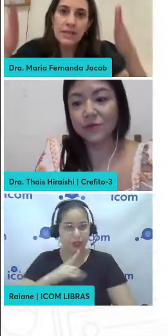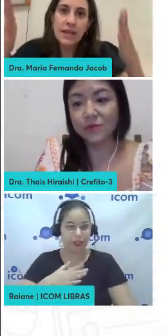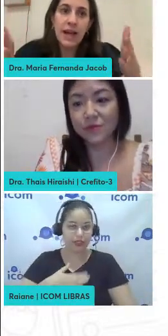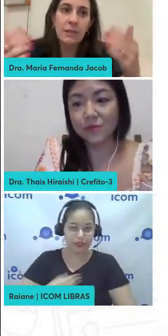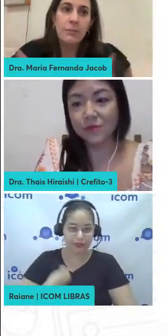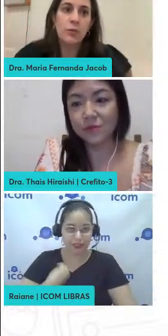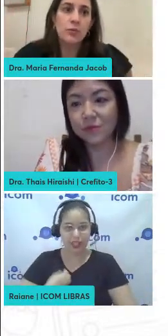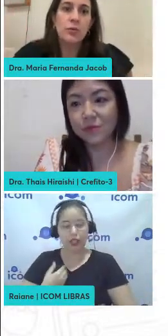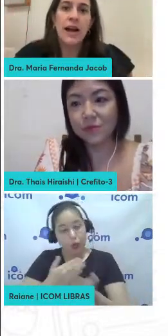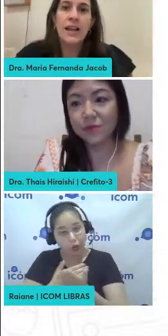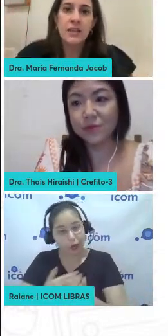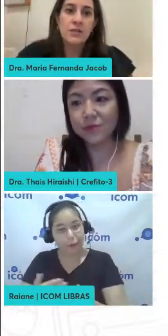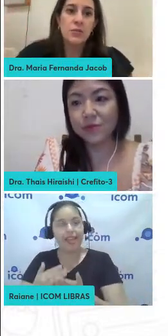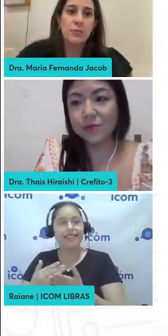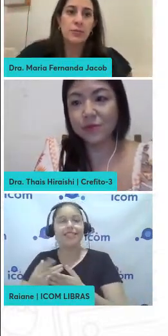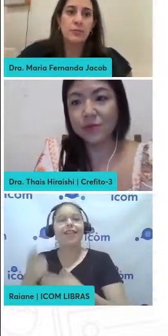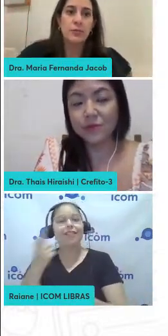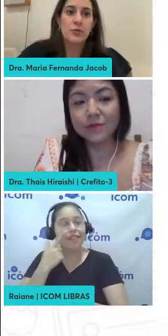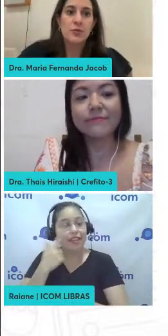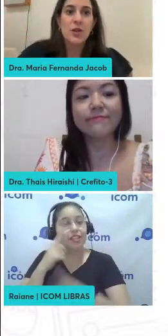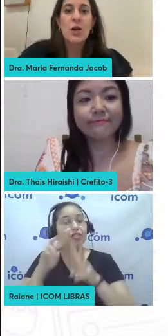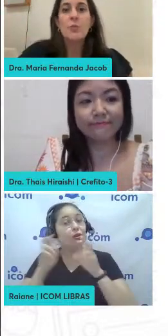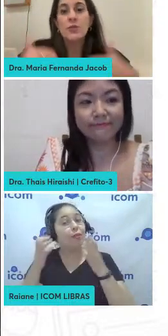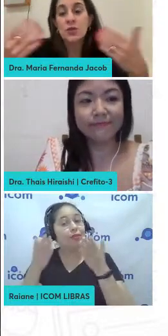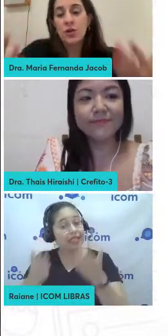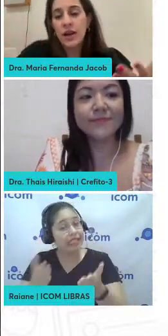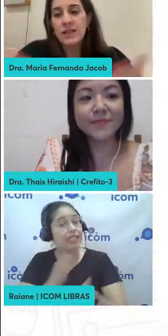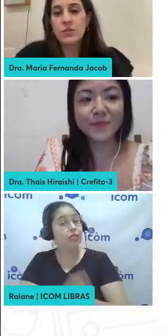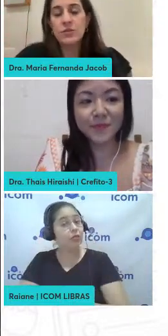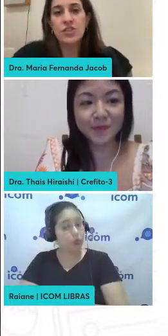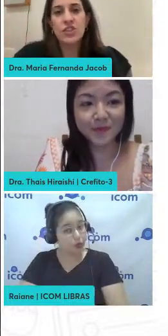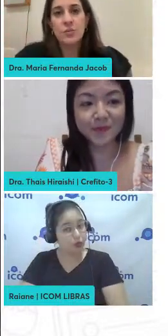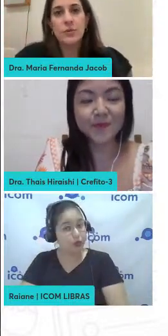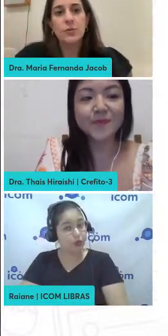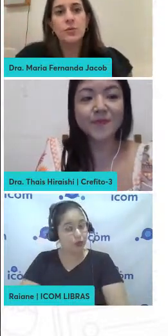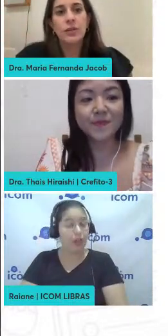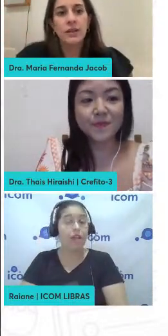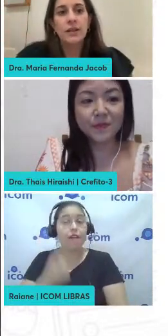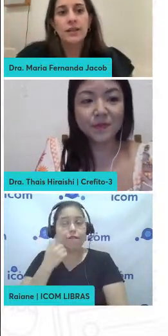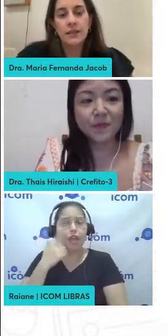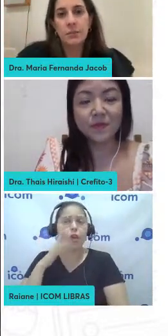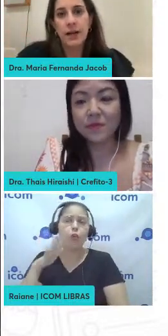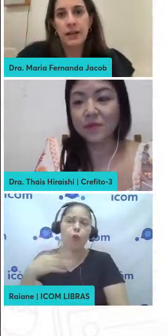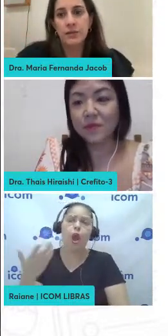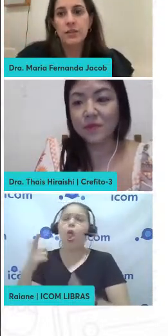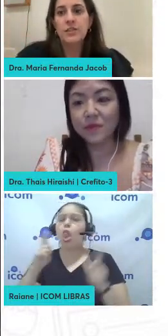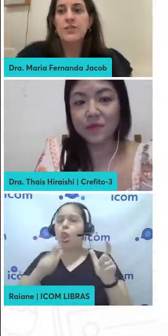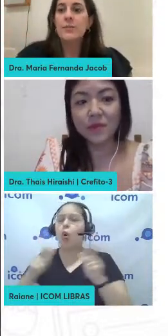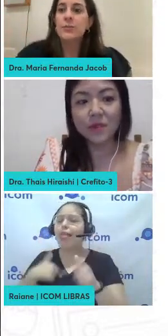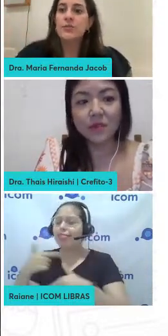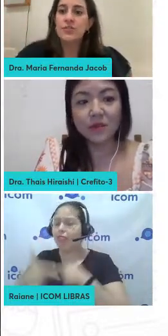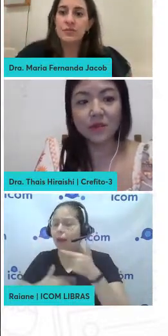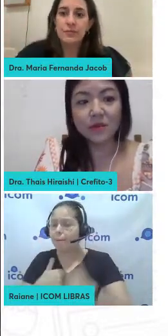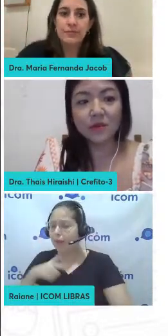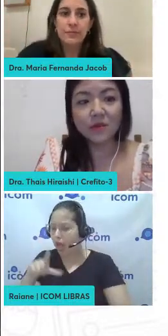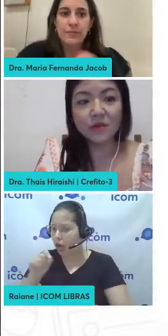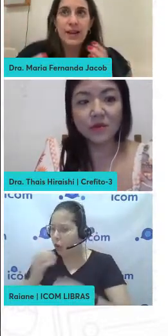gente começa a pontuar isso para os locais onde a gente procura trabalho. E,